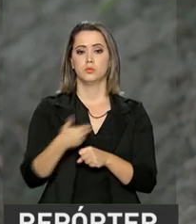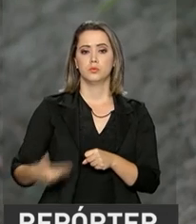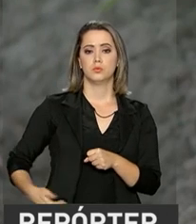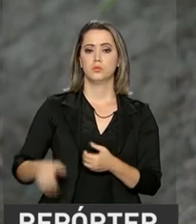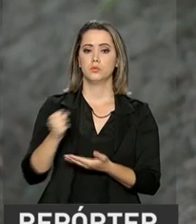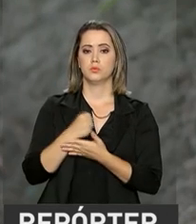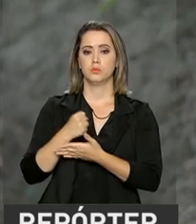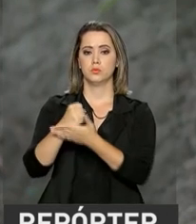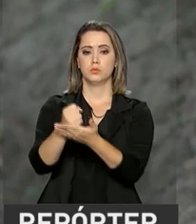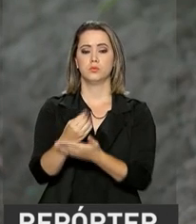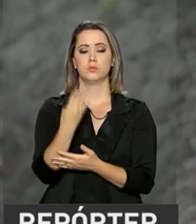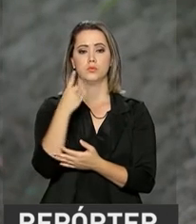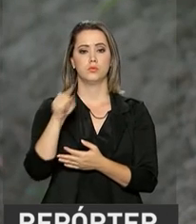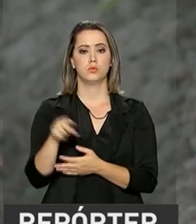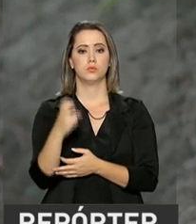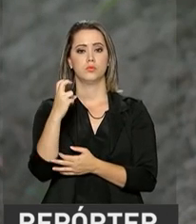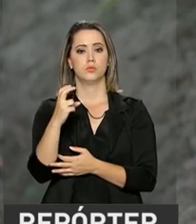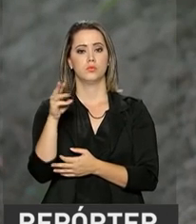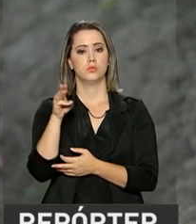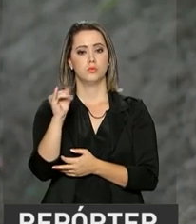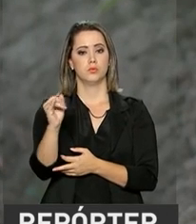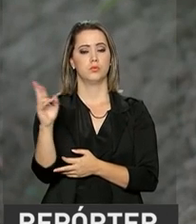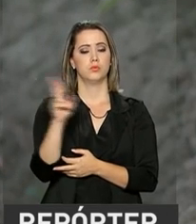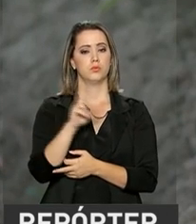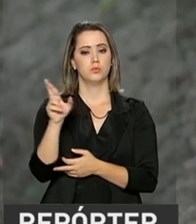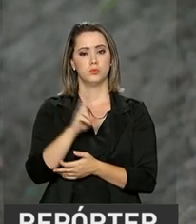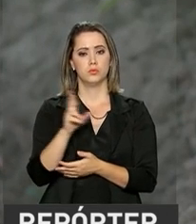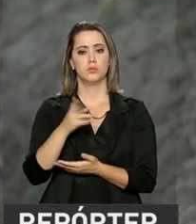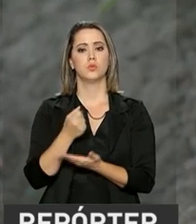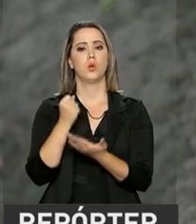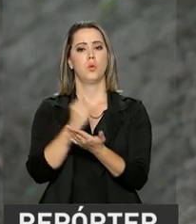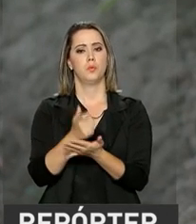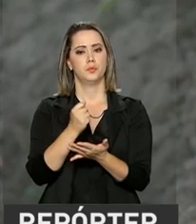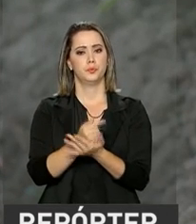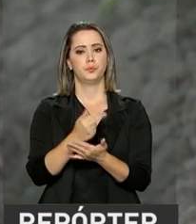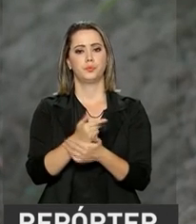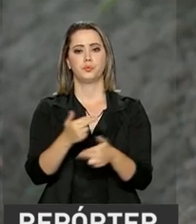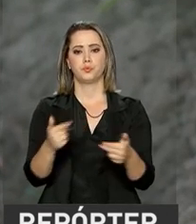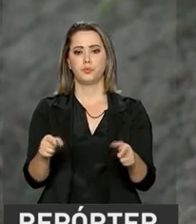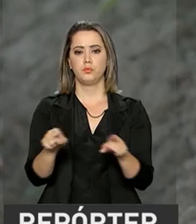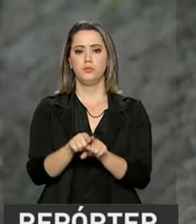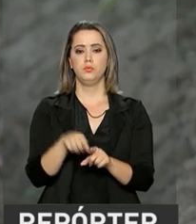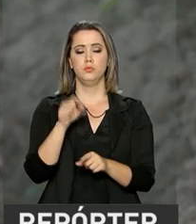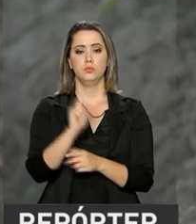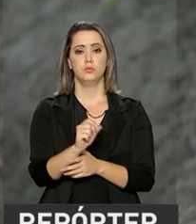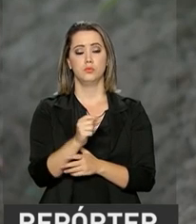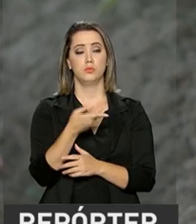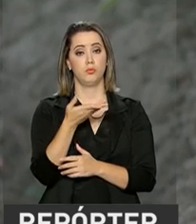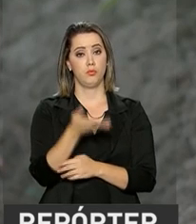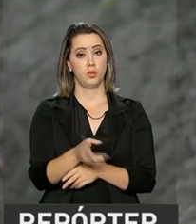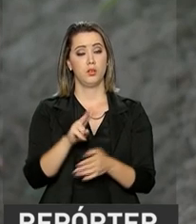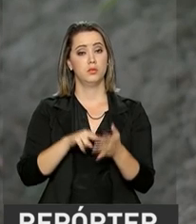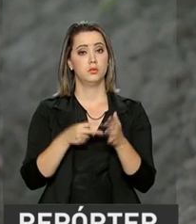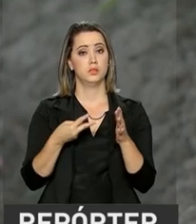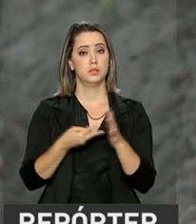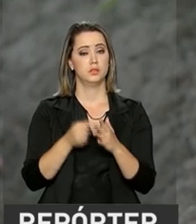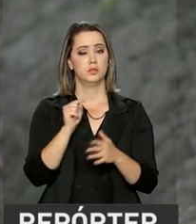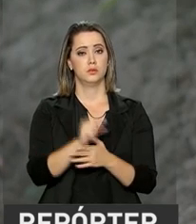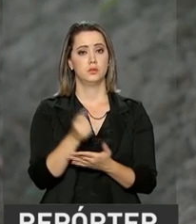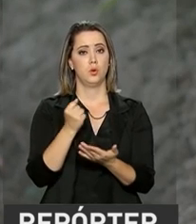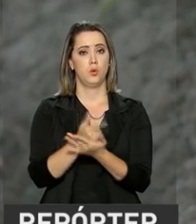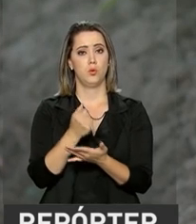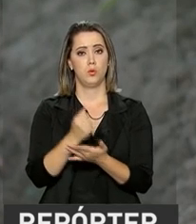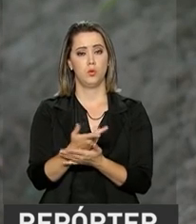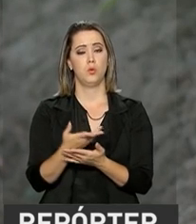disponibilizar R bilhões meio deais para garantir a compra da produção isso será feito por meio de